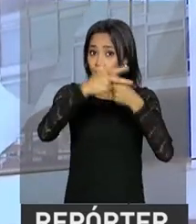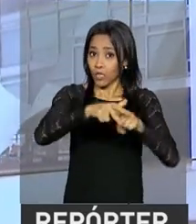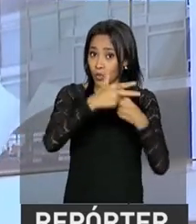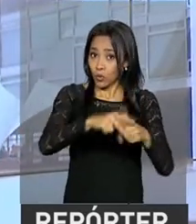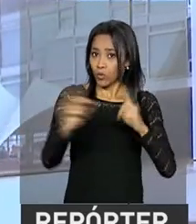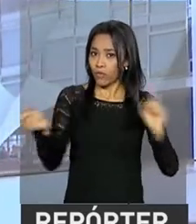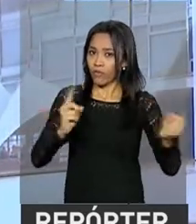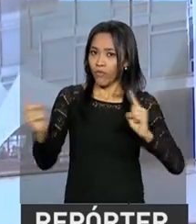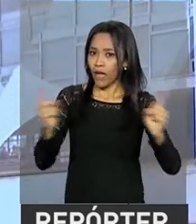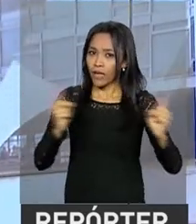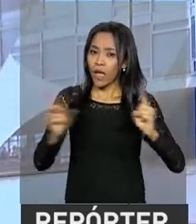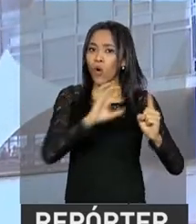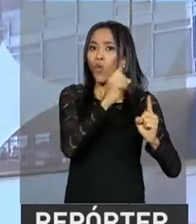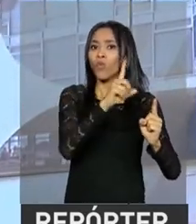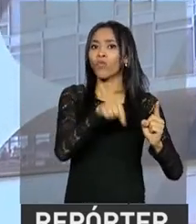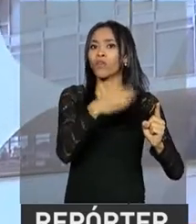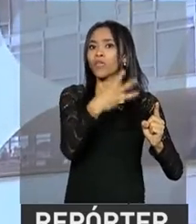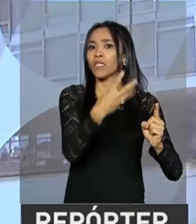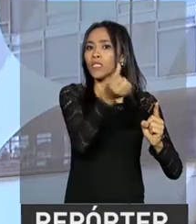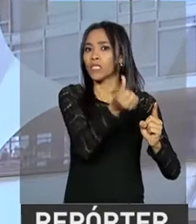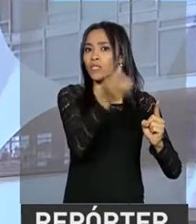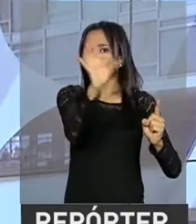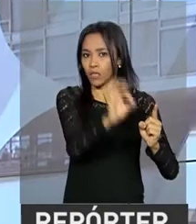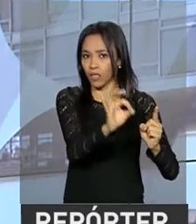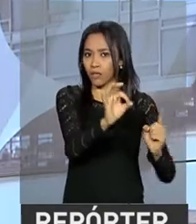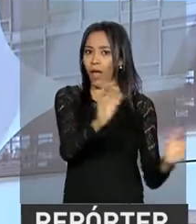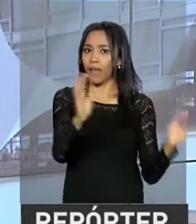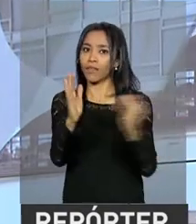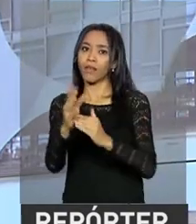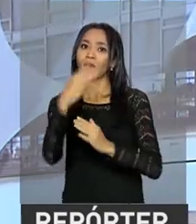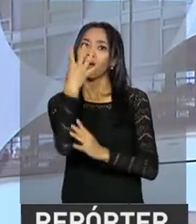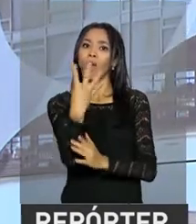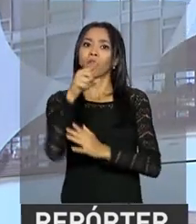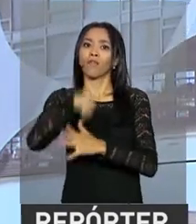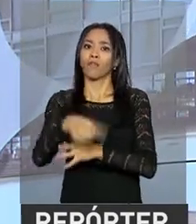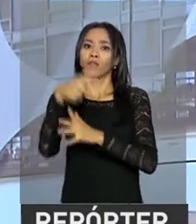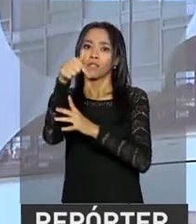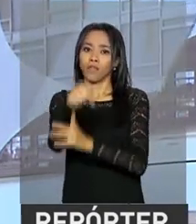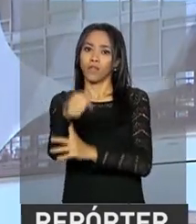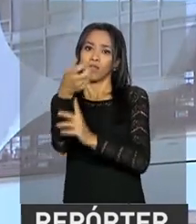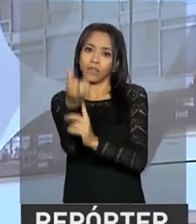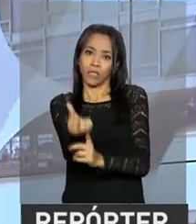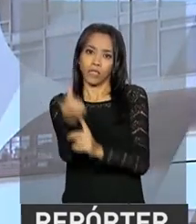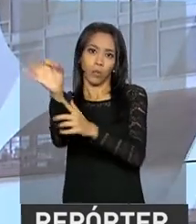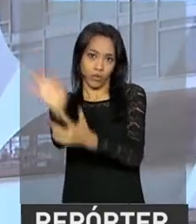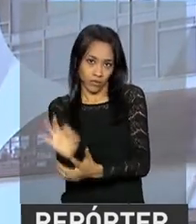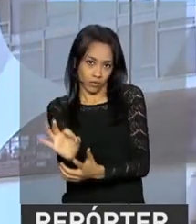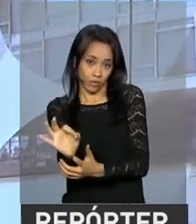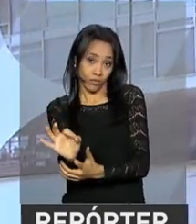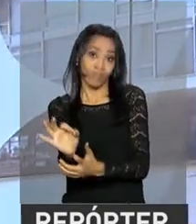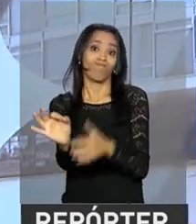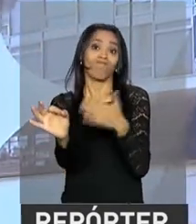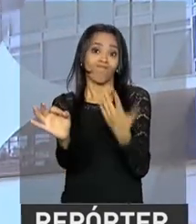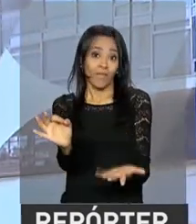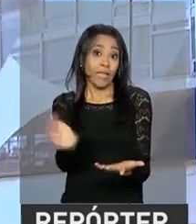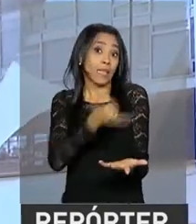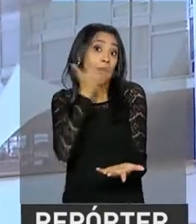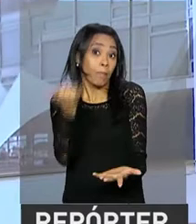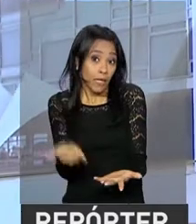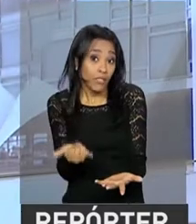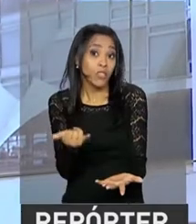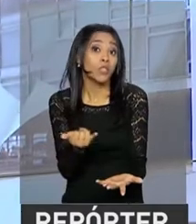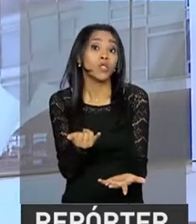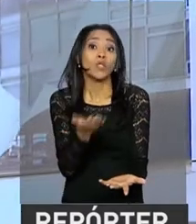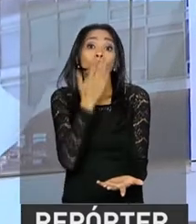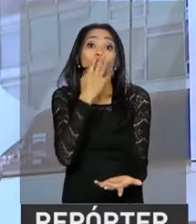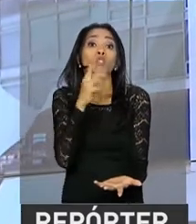variar de 1,36 por cento a 4,76 por cento dependendo do